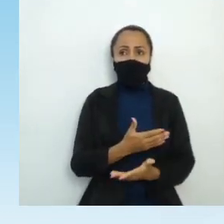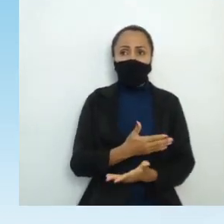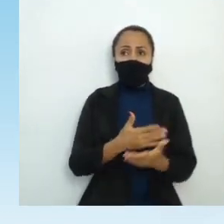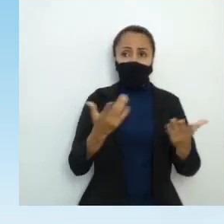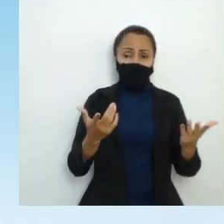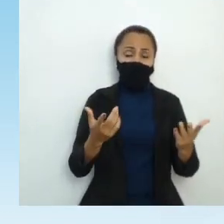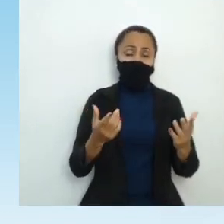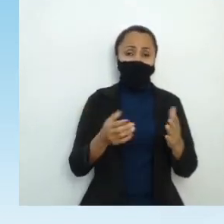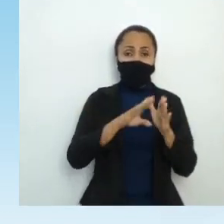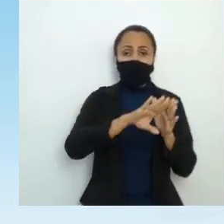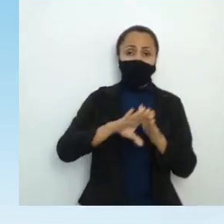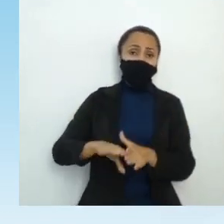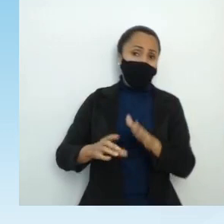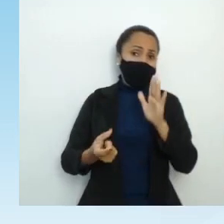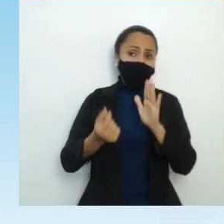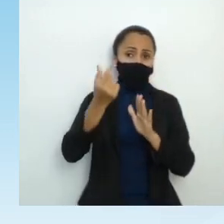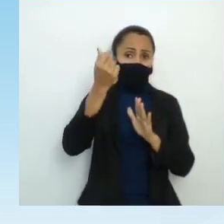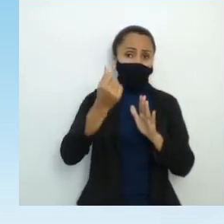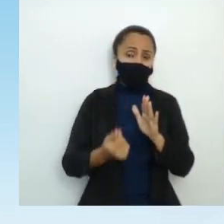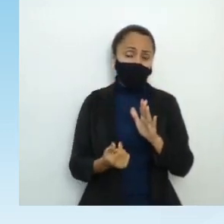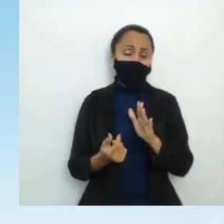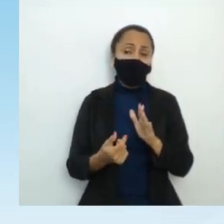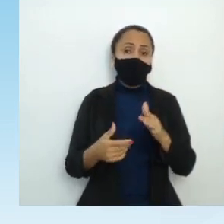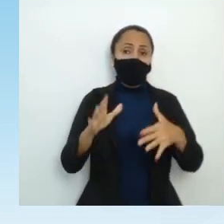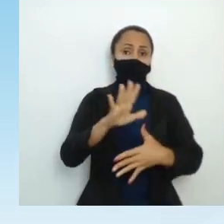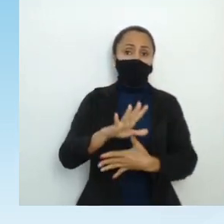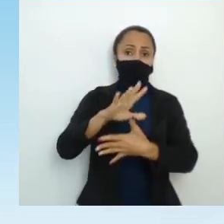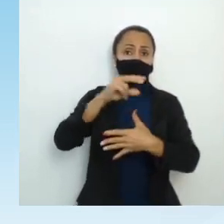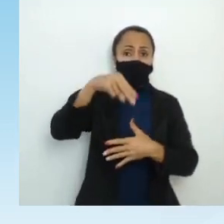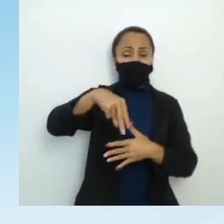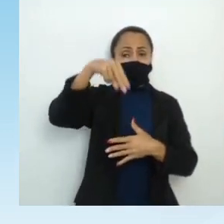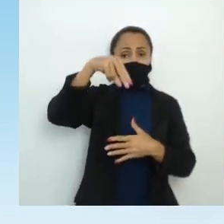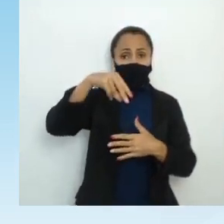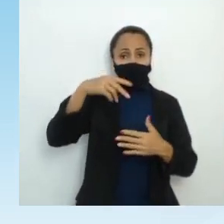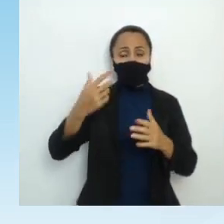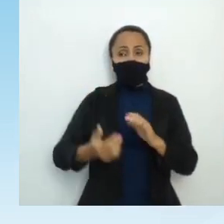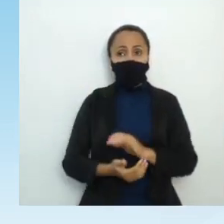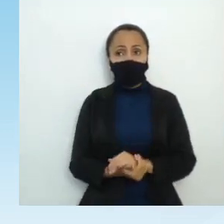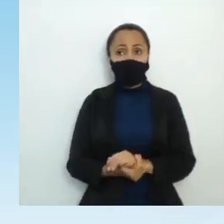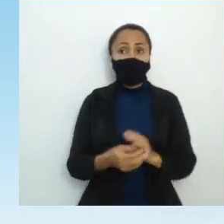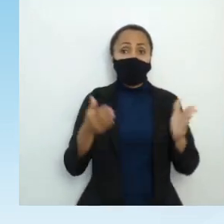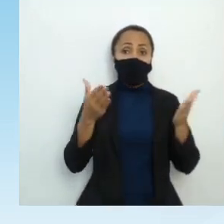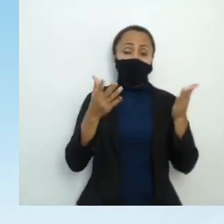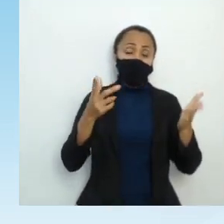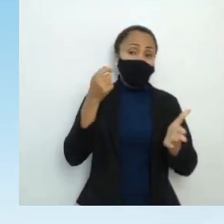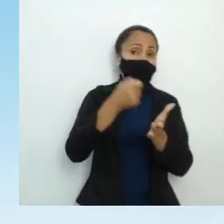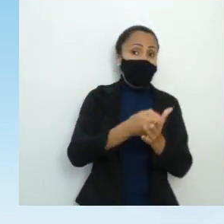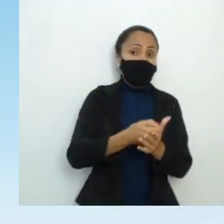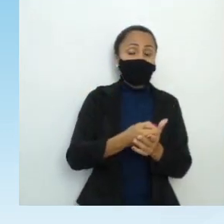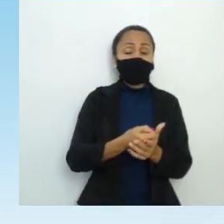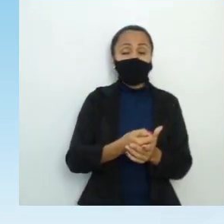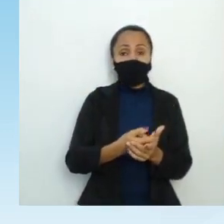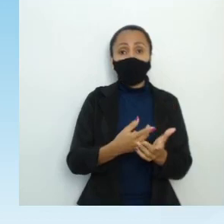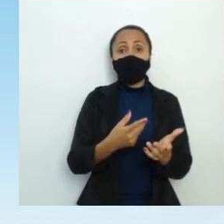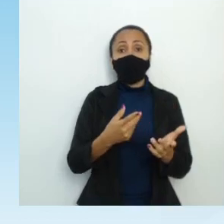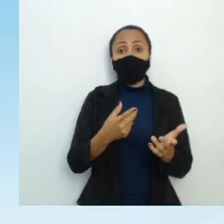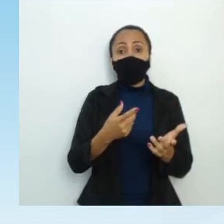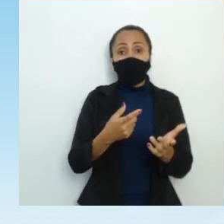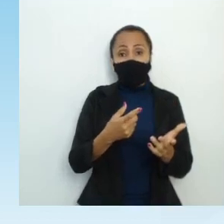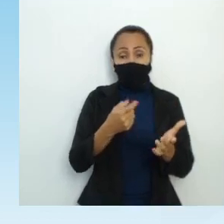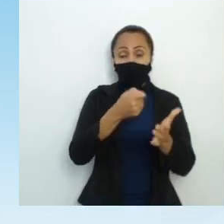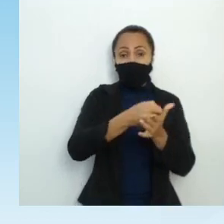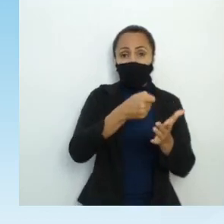lucros à galera da América do Norte, porque antes ela comprava de quem vendia mais barato. Agora é a obrigação comprar da wiki. Então, isso